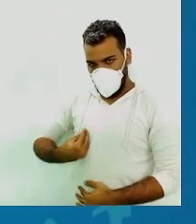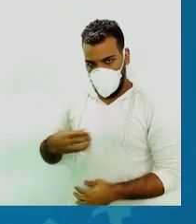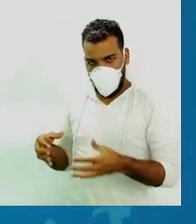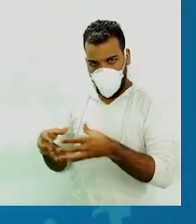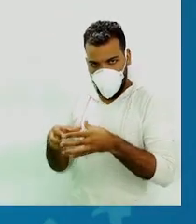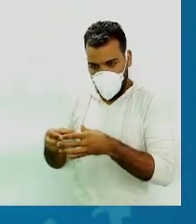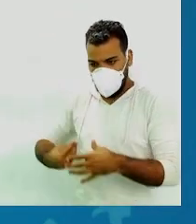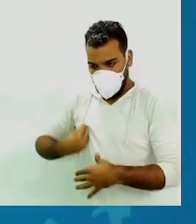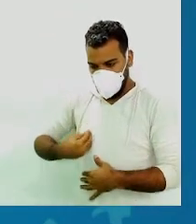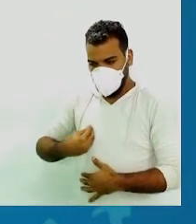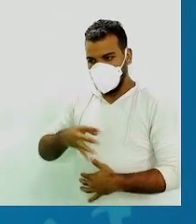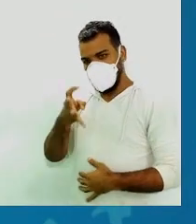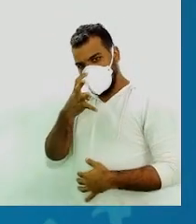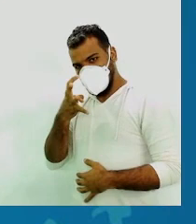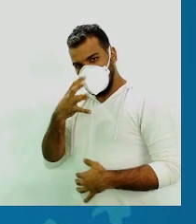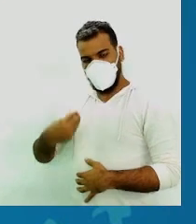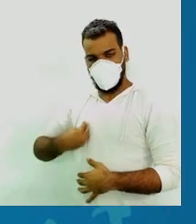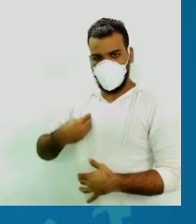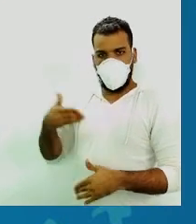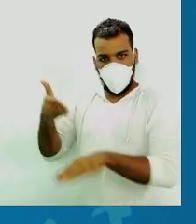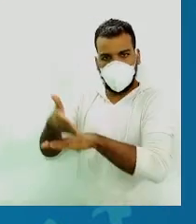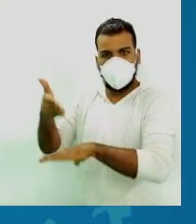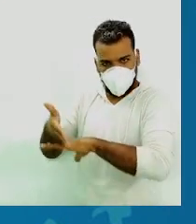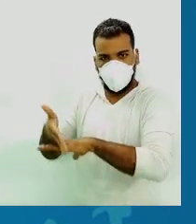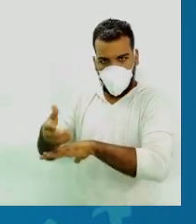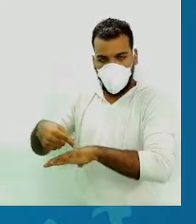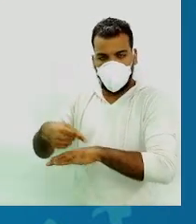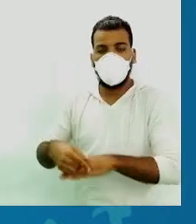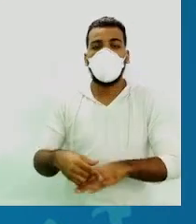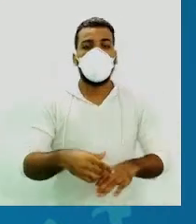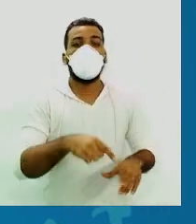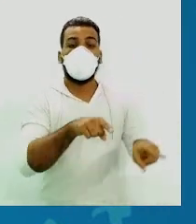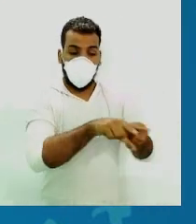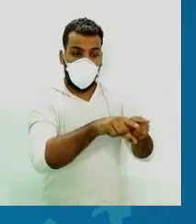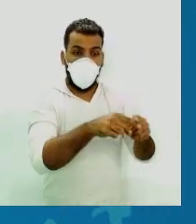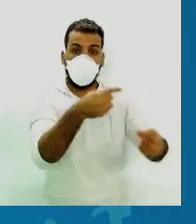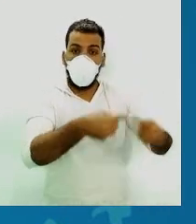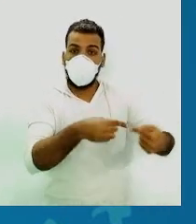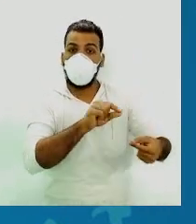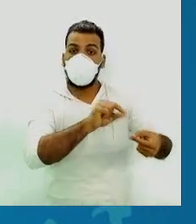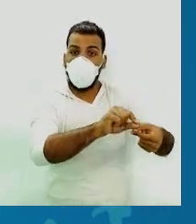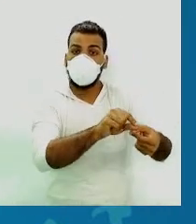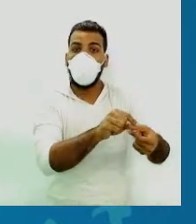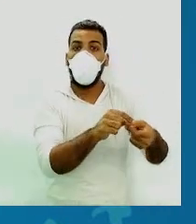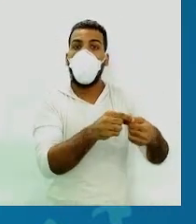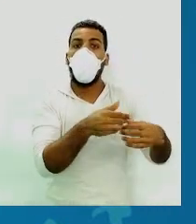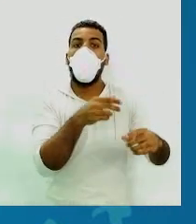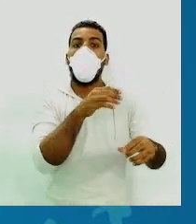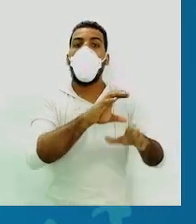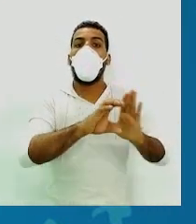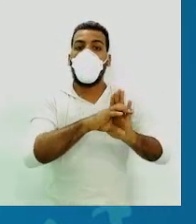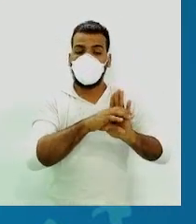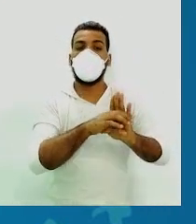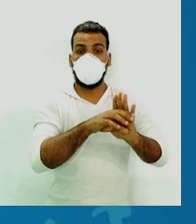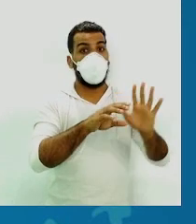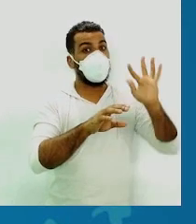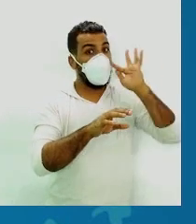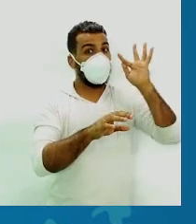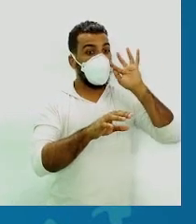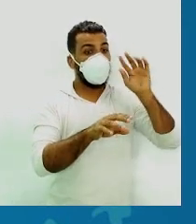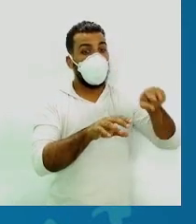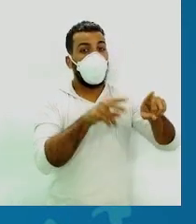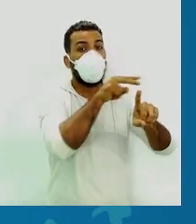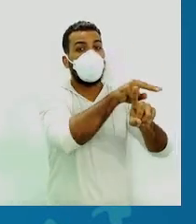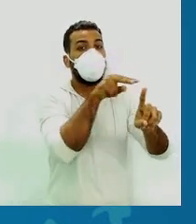vivenciamos em alguns aspectos, e o conceito da política a partir do ponto de vista da filosofia.